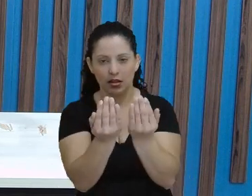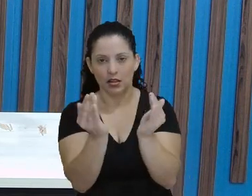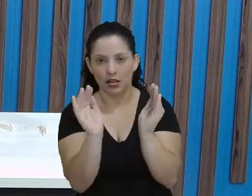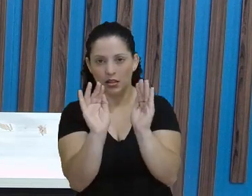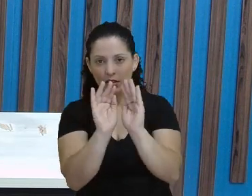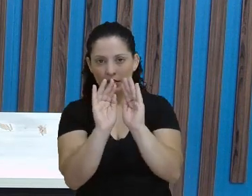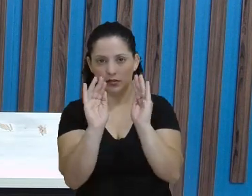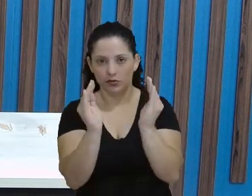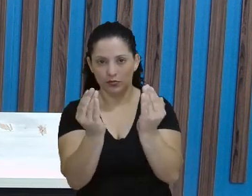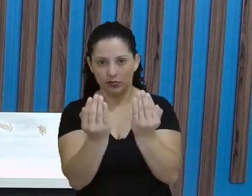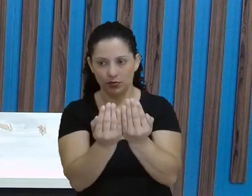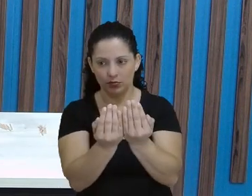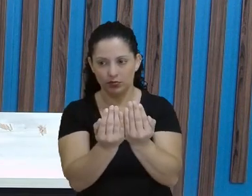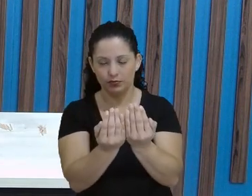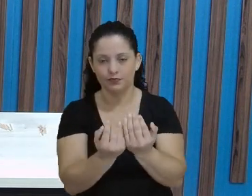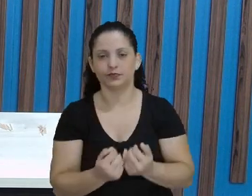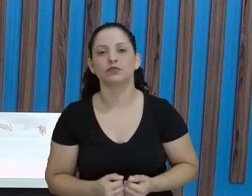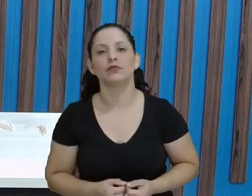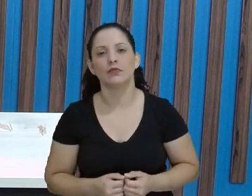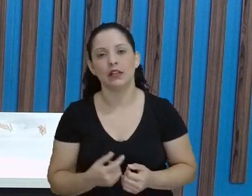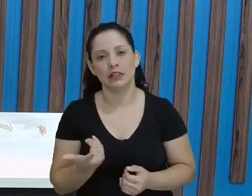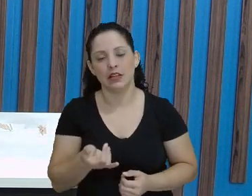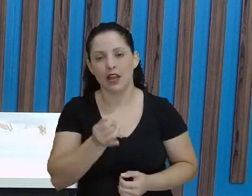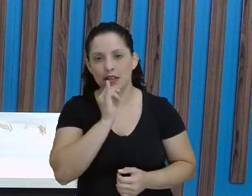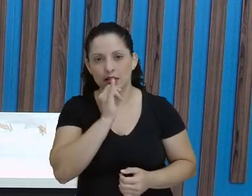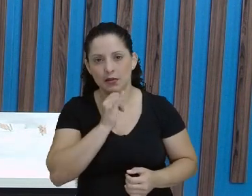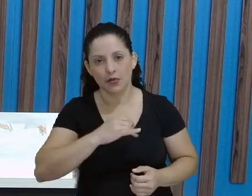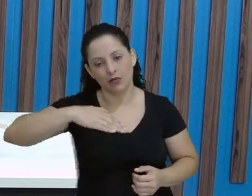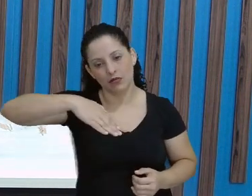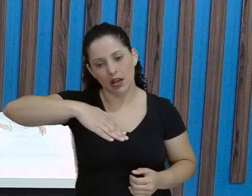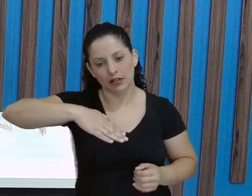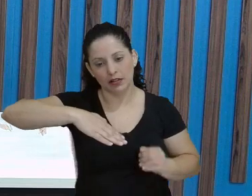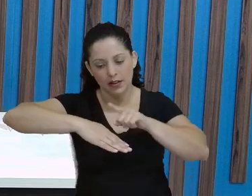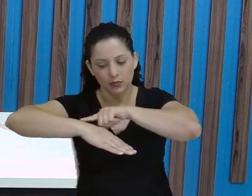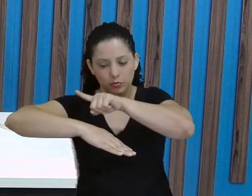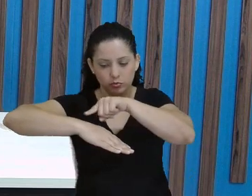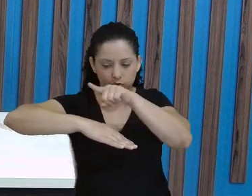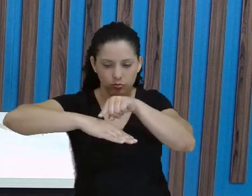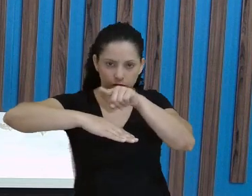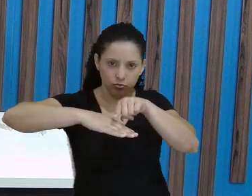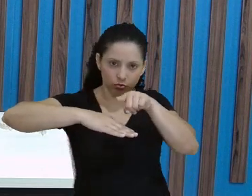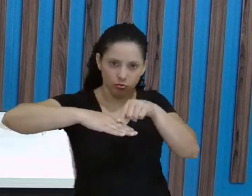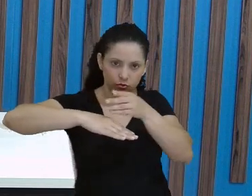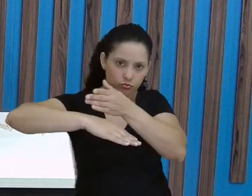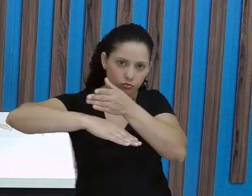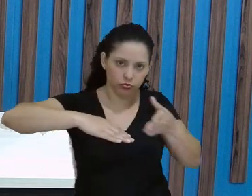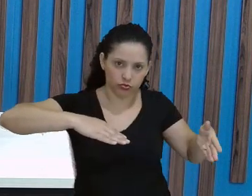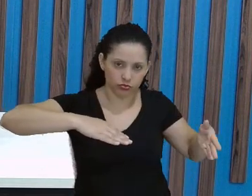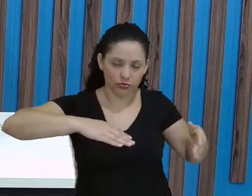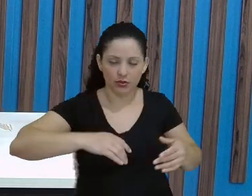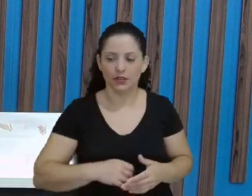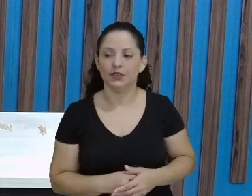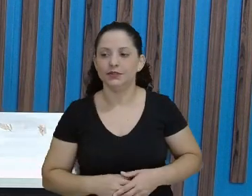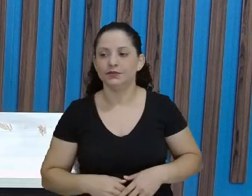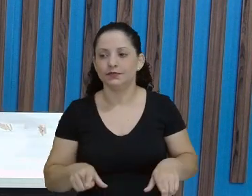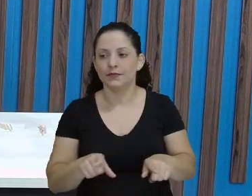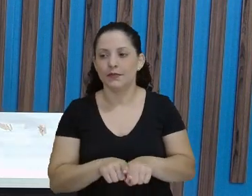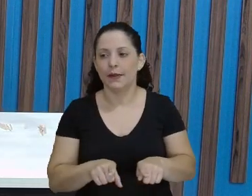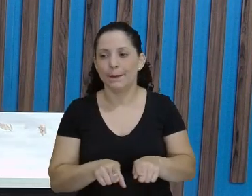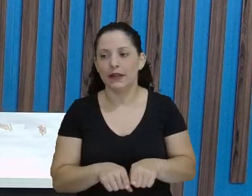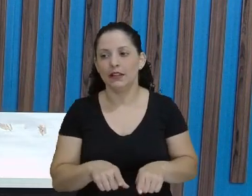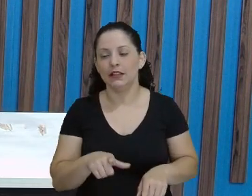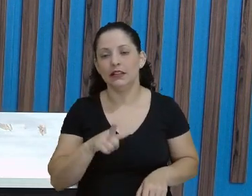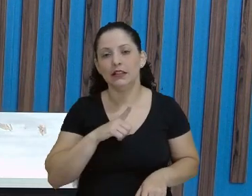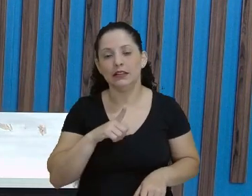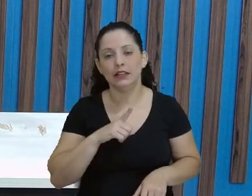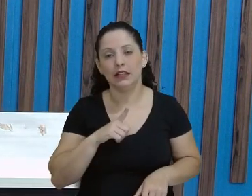você colocar em uma superfície inclinada, por exemplo, ele vai rolar. Eu tenho aqui também o cone, que